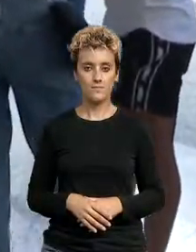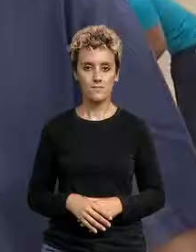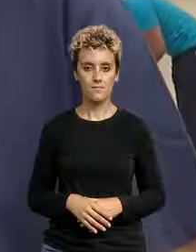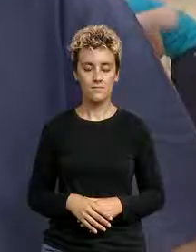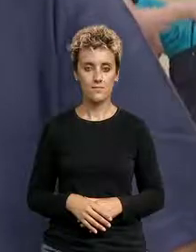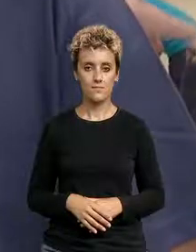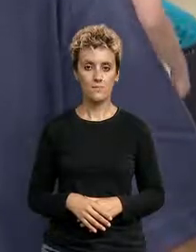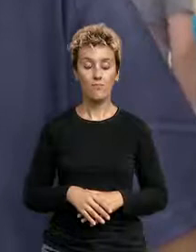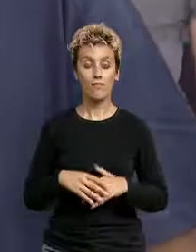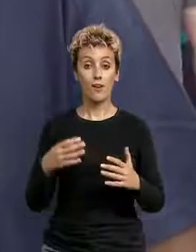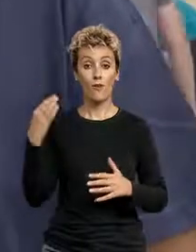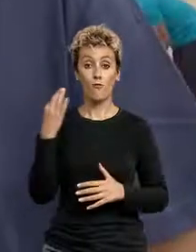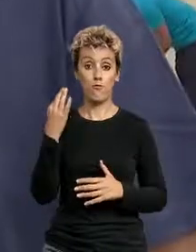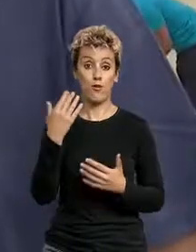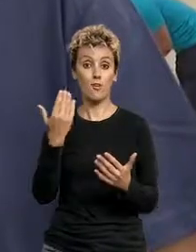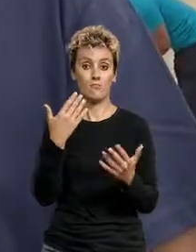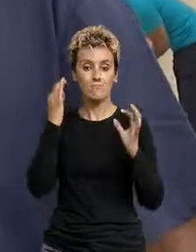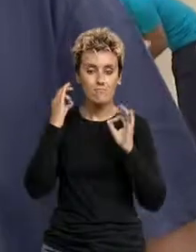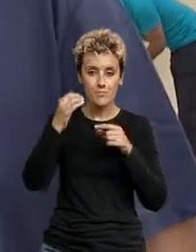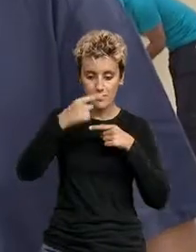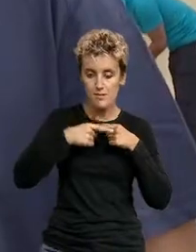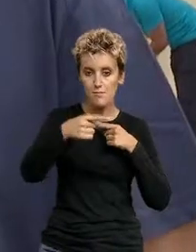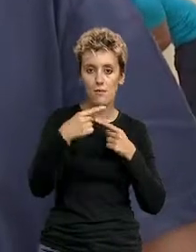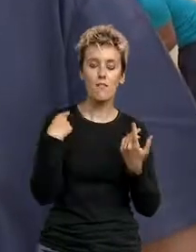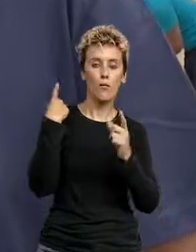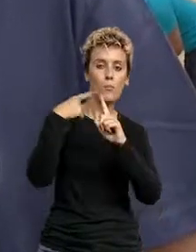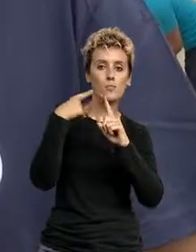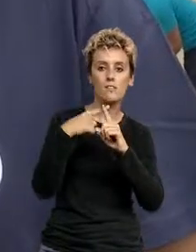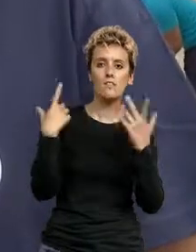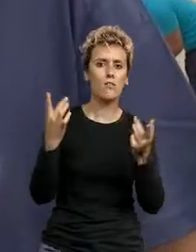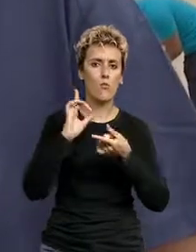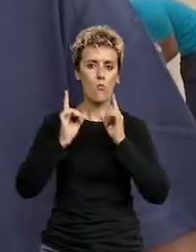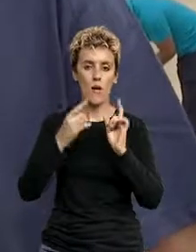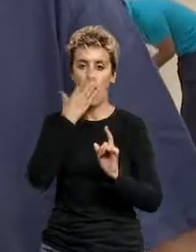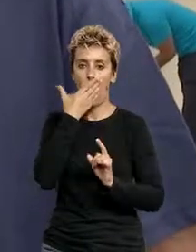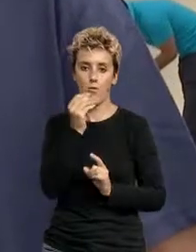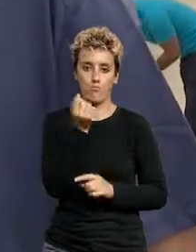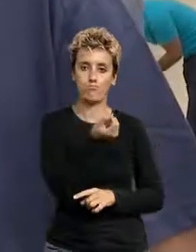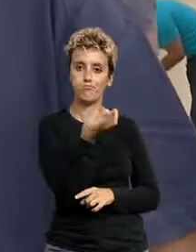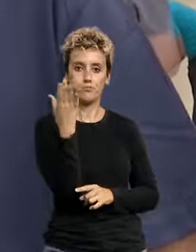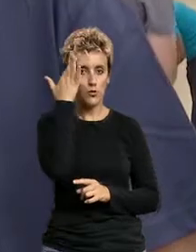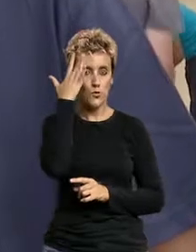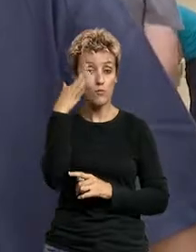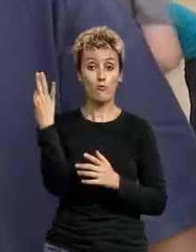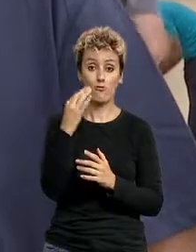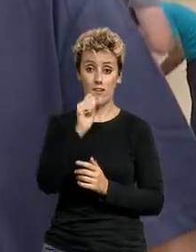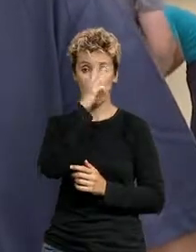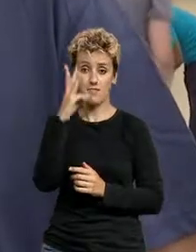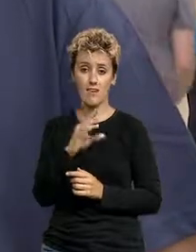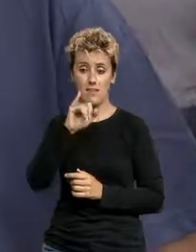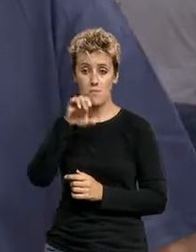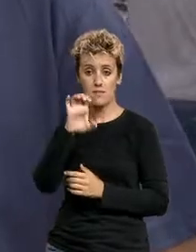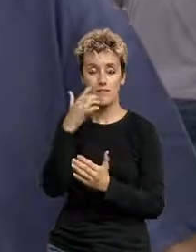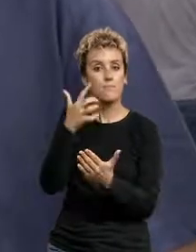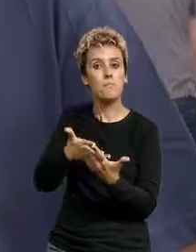Acho que uma das coisas positivas que podemos tirar deste arranque é o número de alunos. Acho que é a ESEC que conseguiste destacar outra vez dentro do Politécnico,